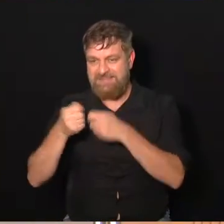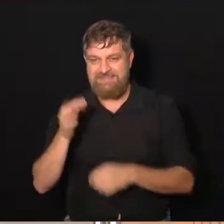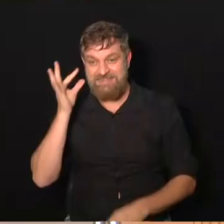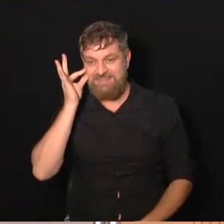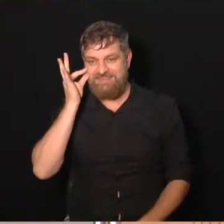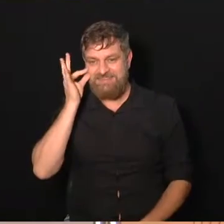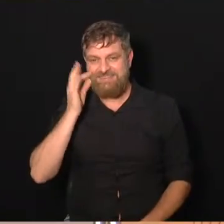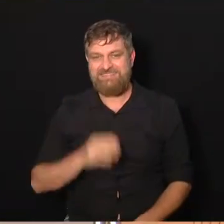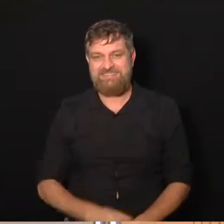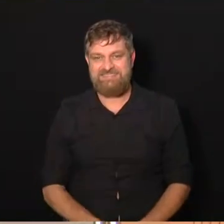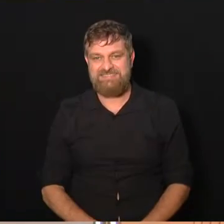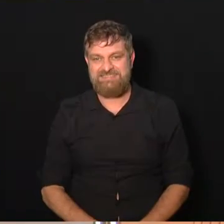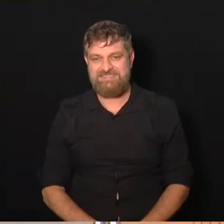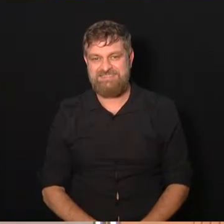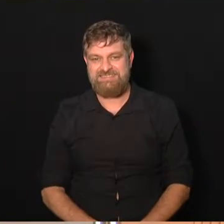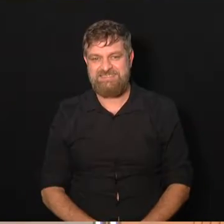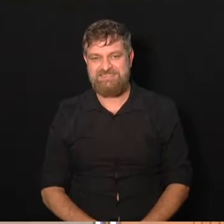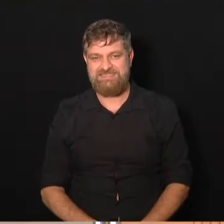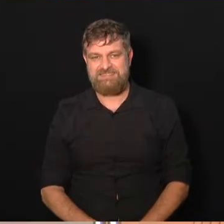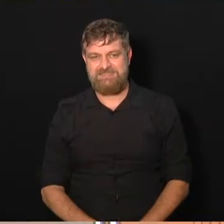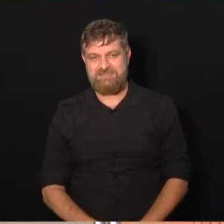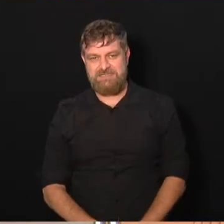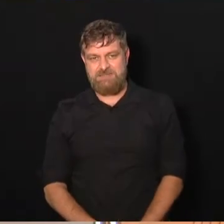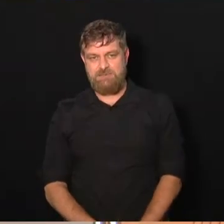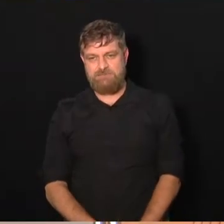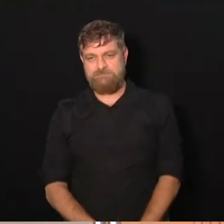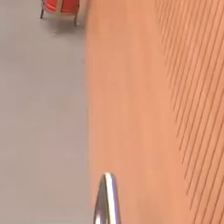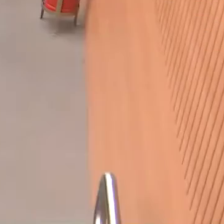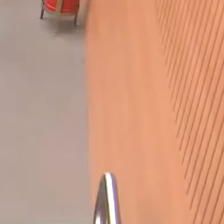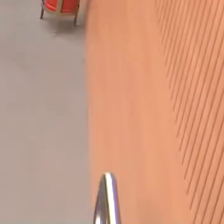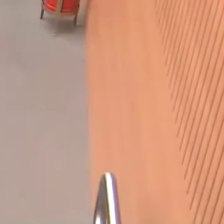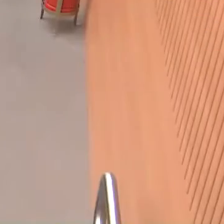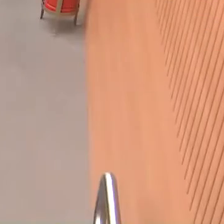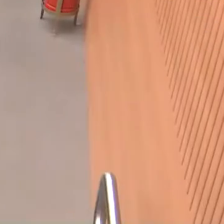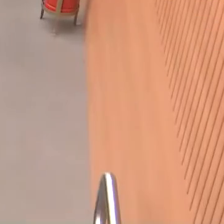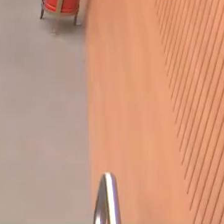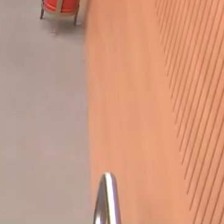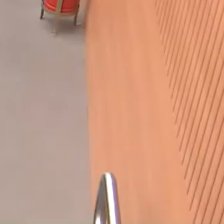aí. Muito obrigado.